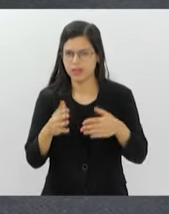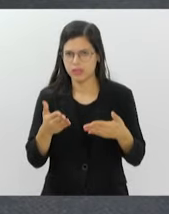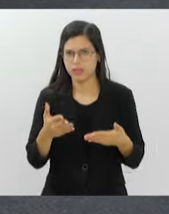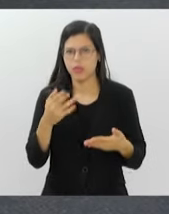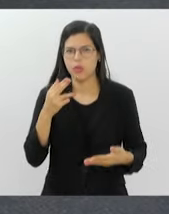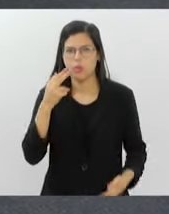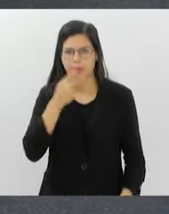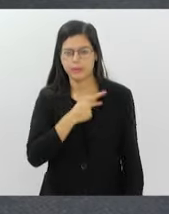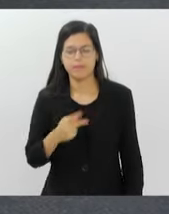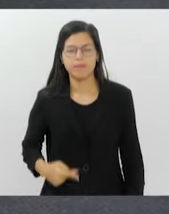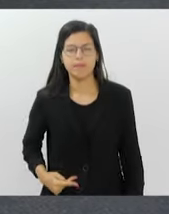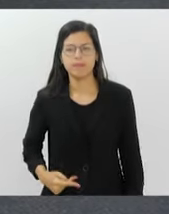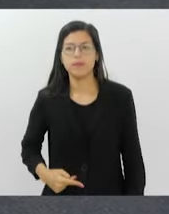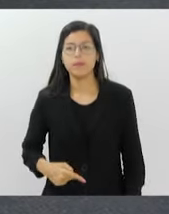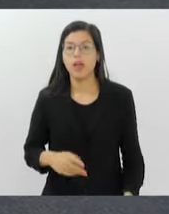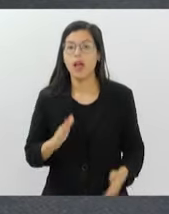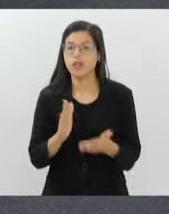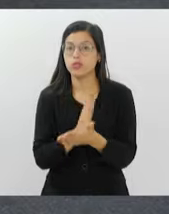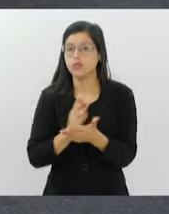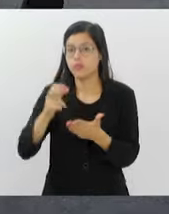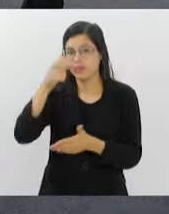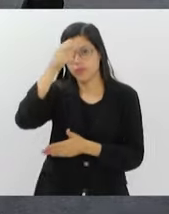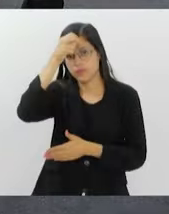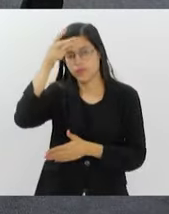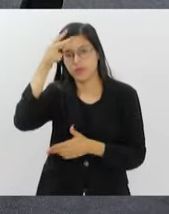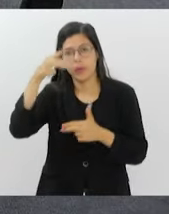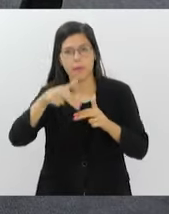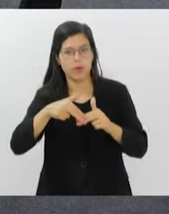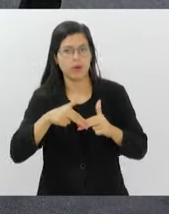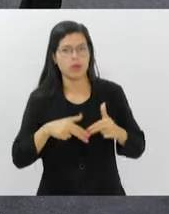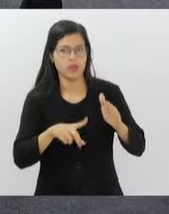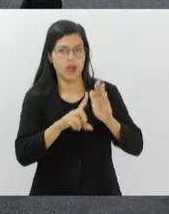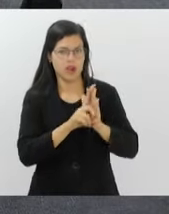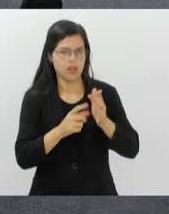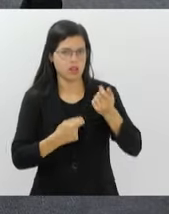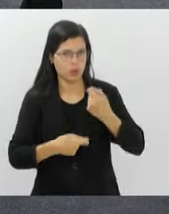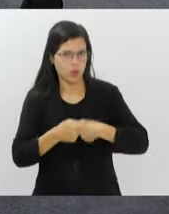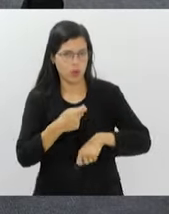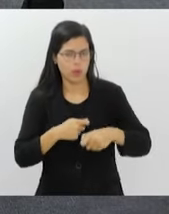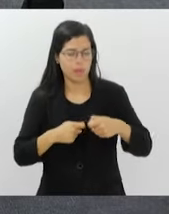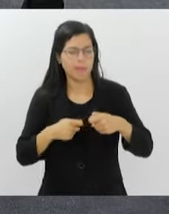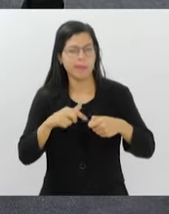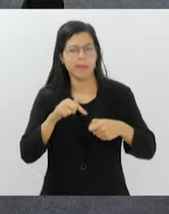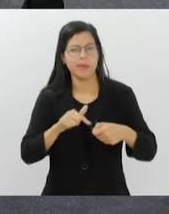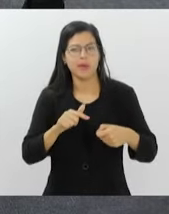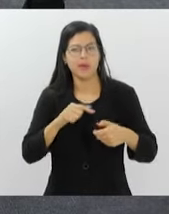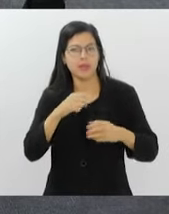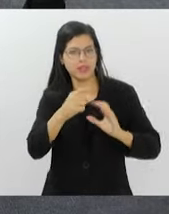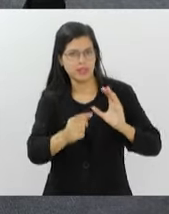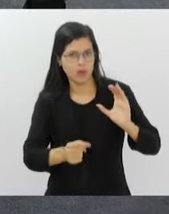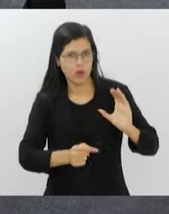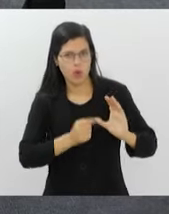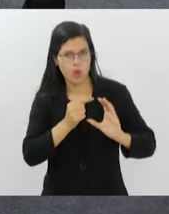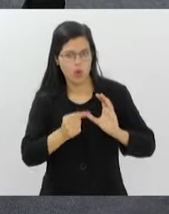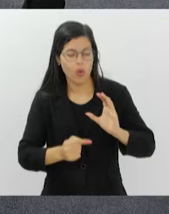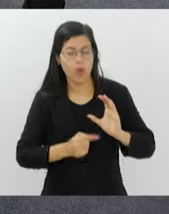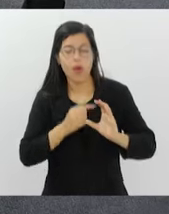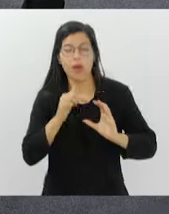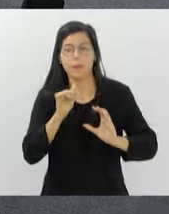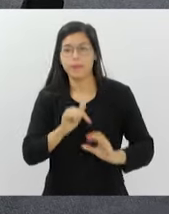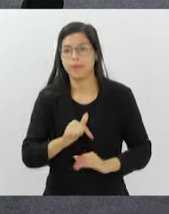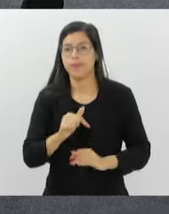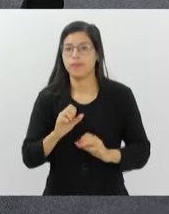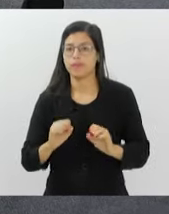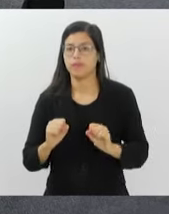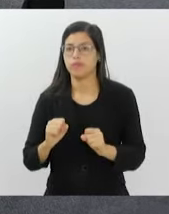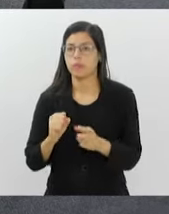Prefeitura que por causa da nossa lei de Economia circular Professor José deveriam contratar muitas vezes